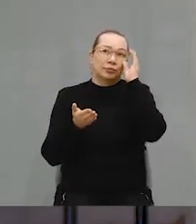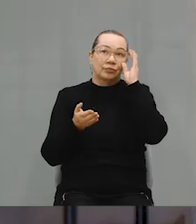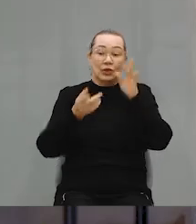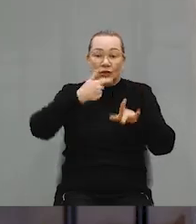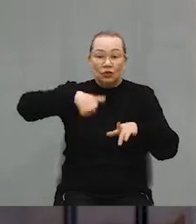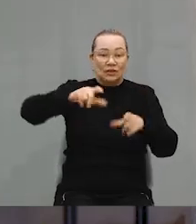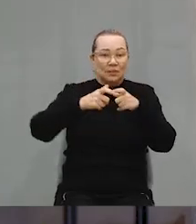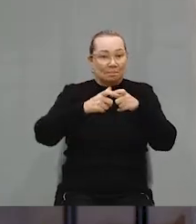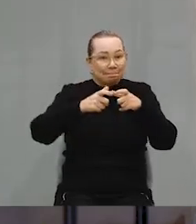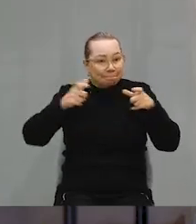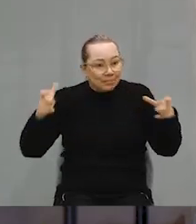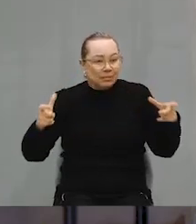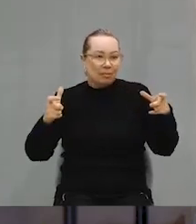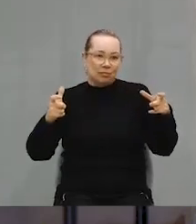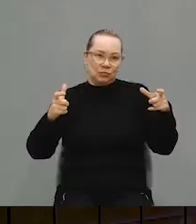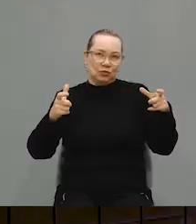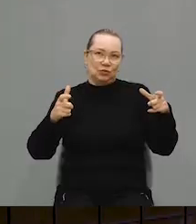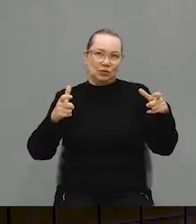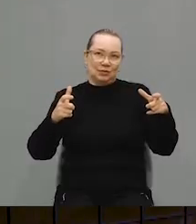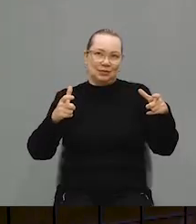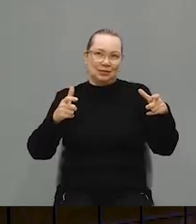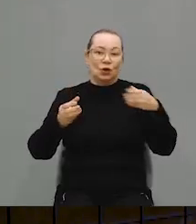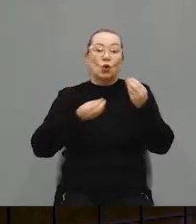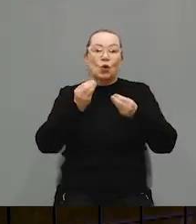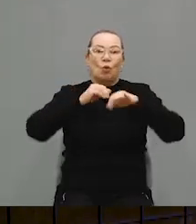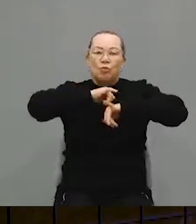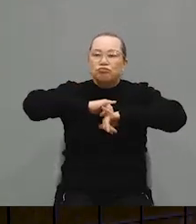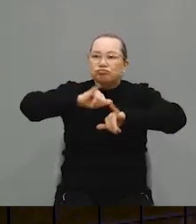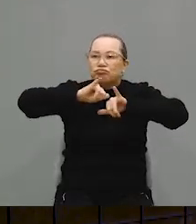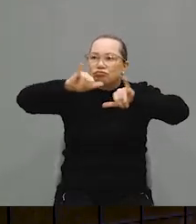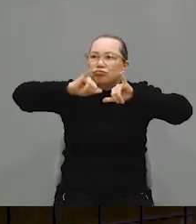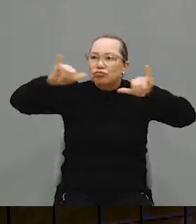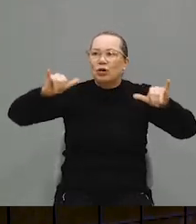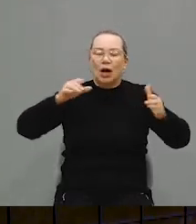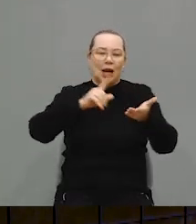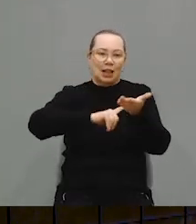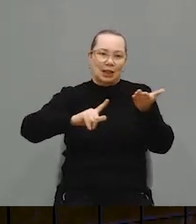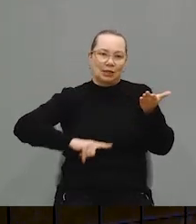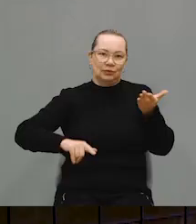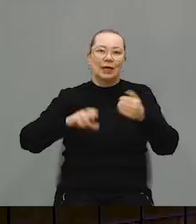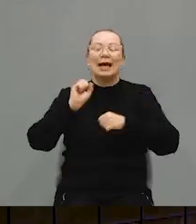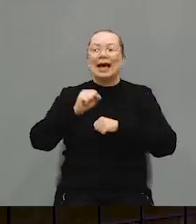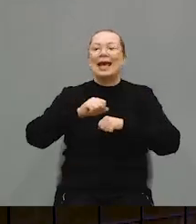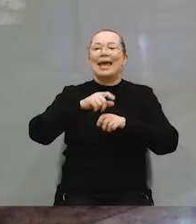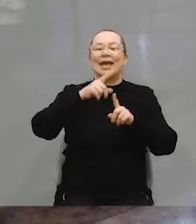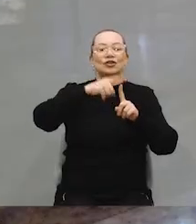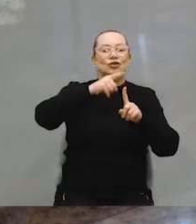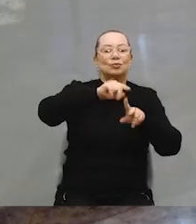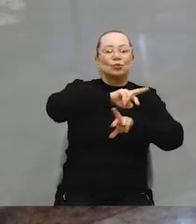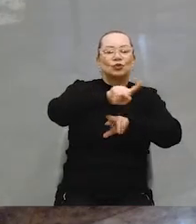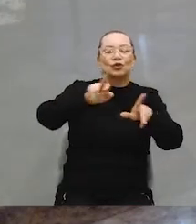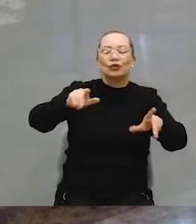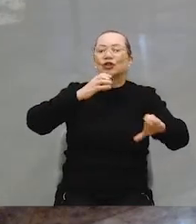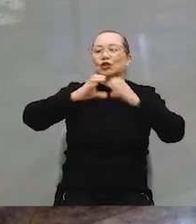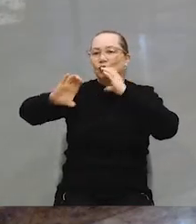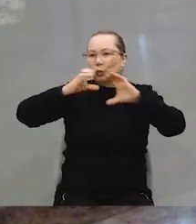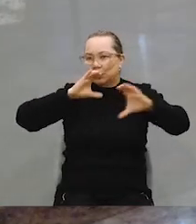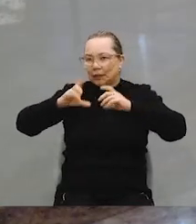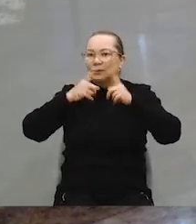nós ampliamos o espaço da literatura. São formas distintas de comunicação, mas que se complementam.